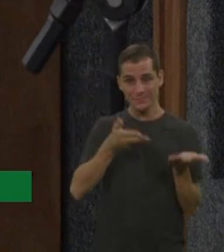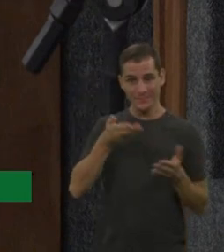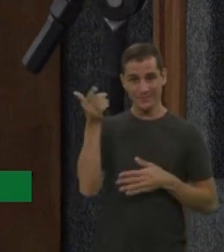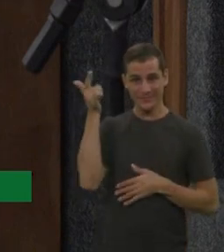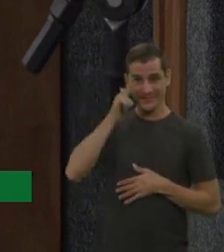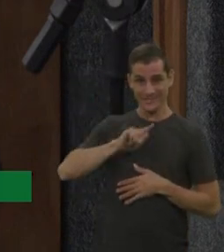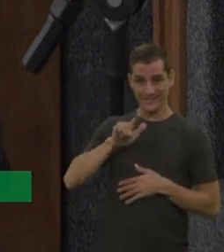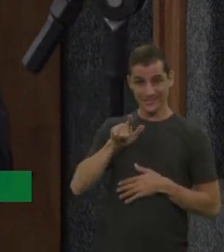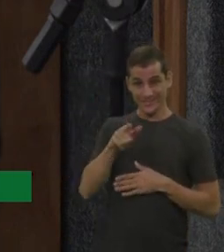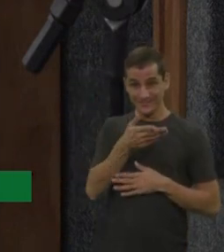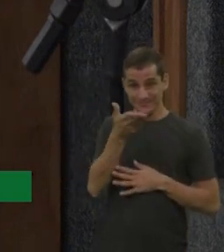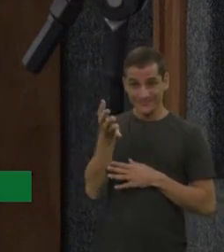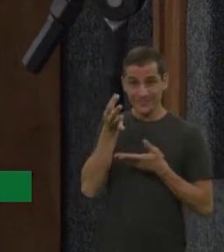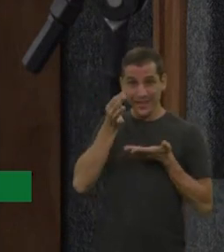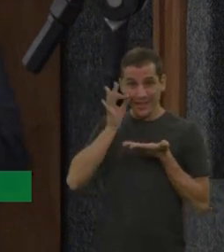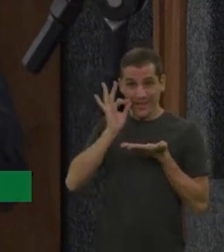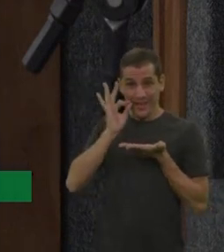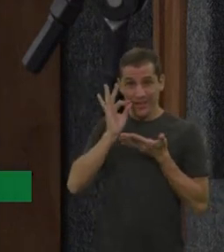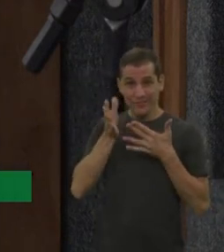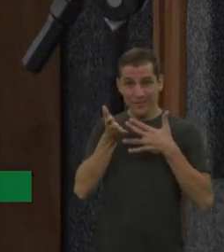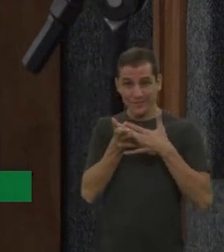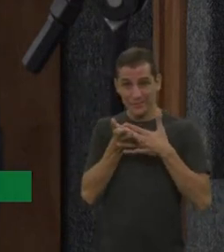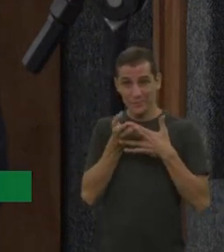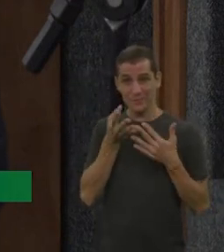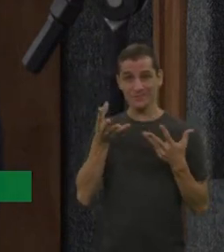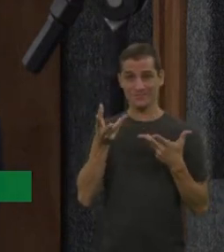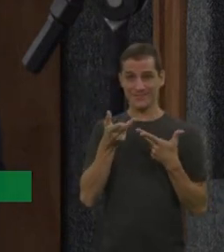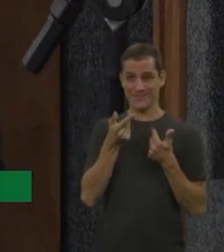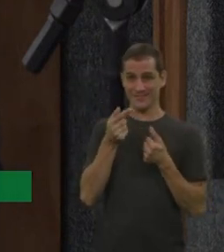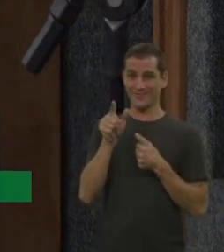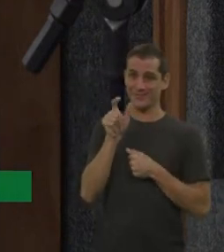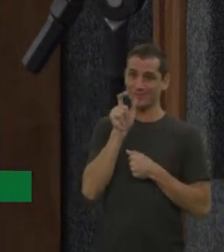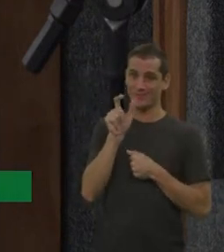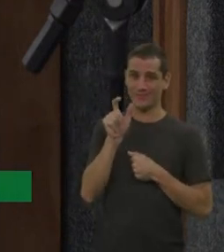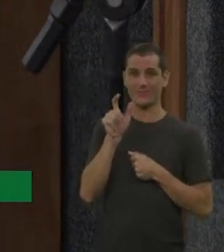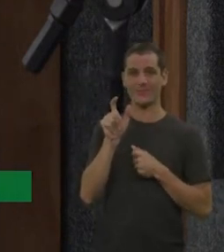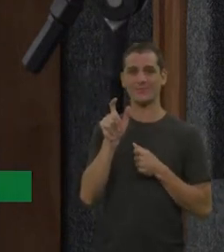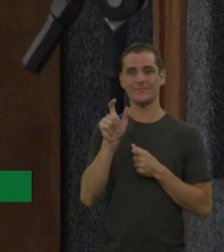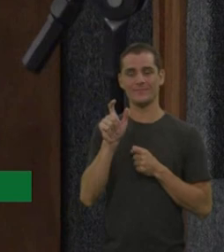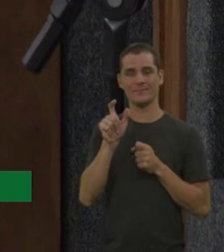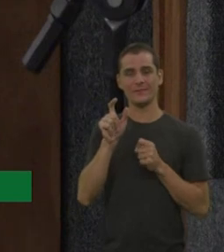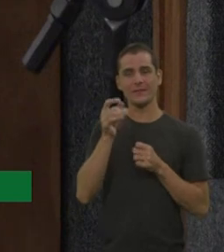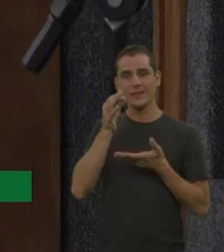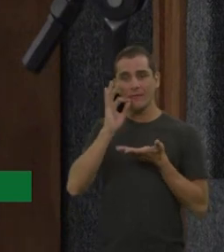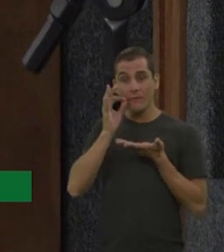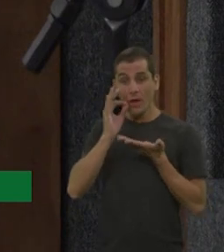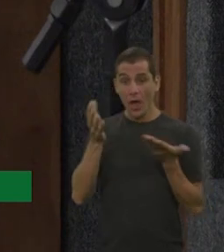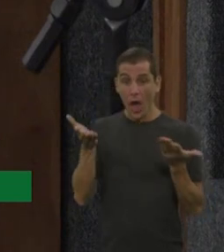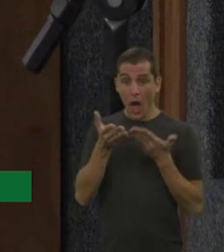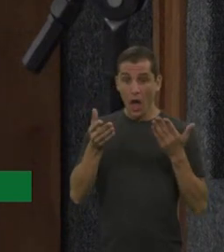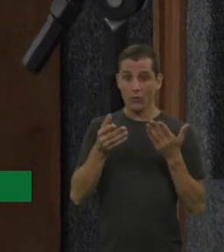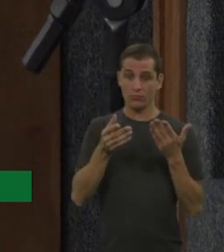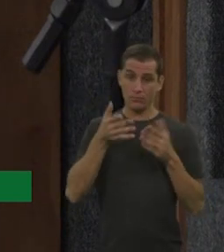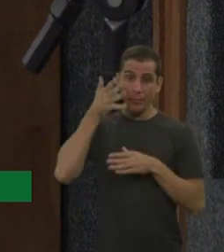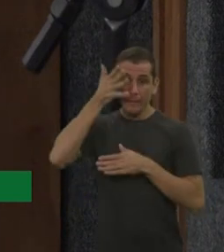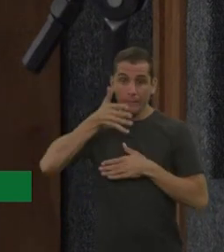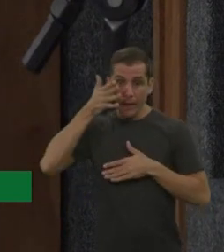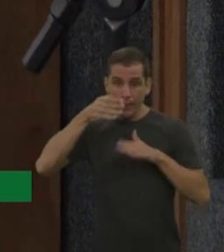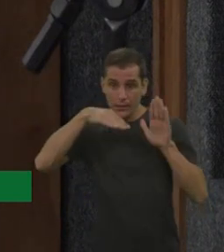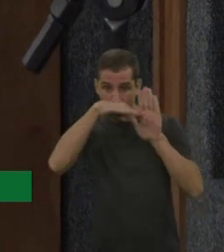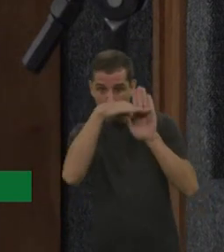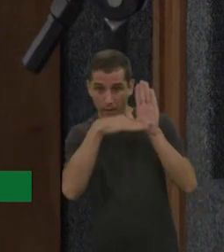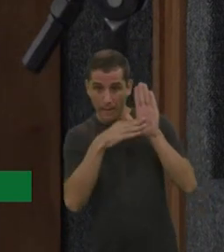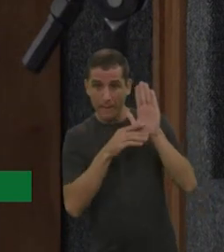Vamos ter uma alteração aqui, uma pequena alteração na ordem das palestras. Estamos só